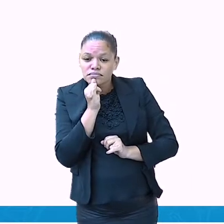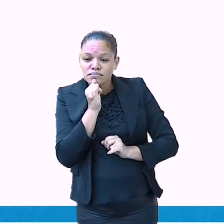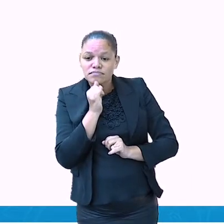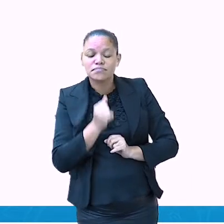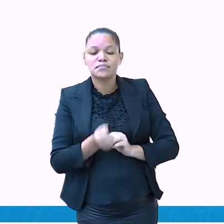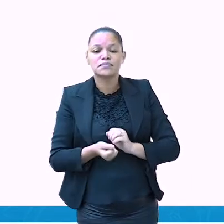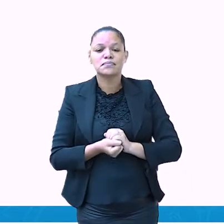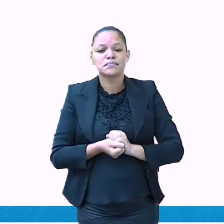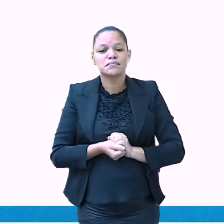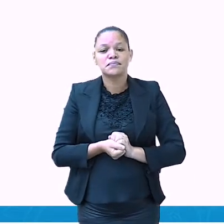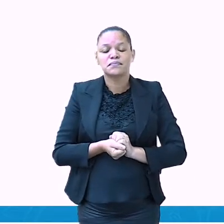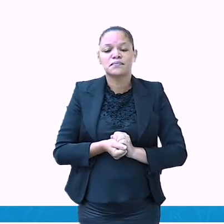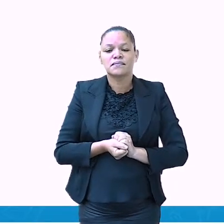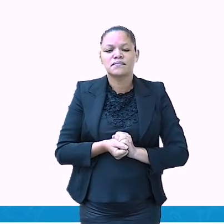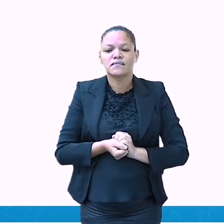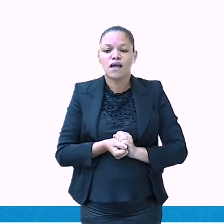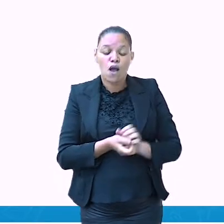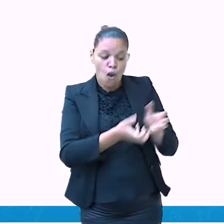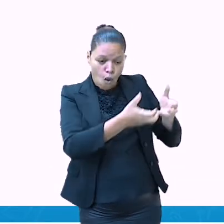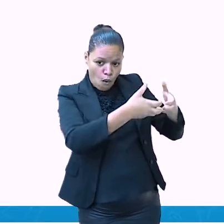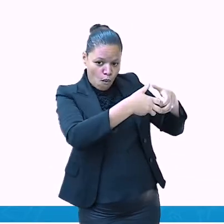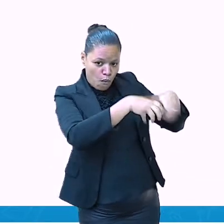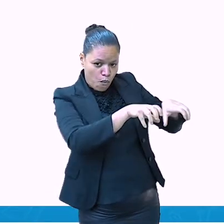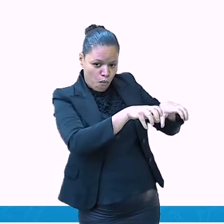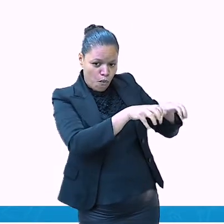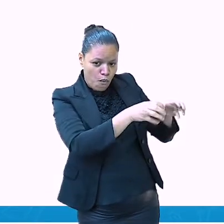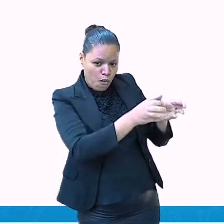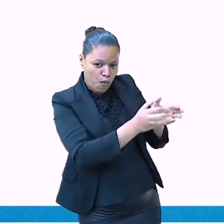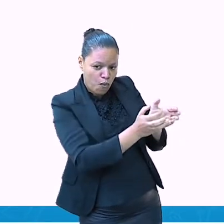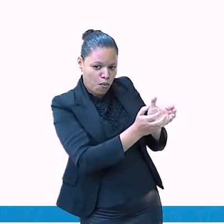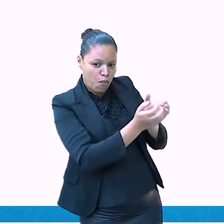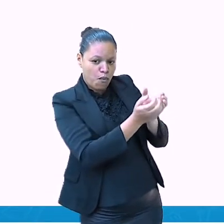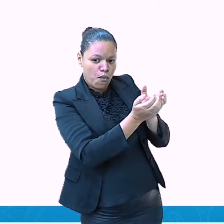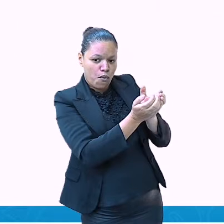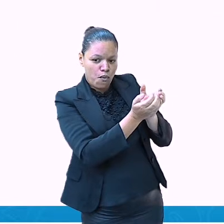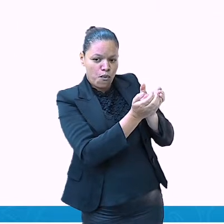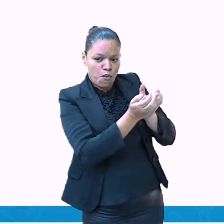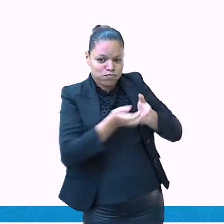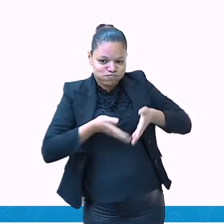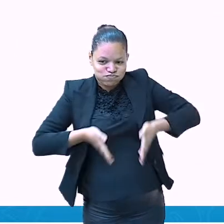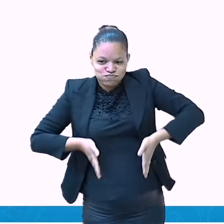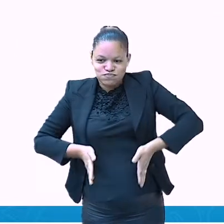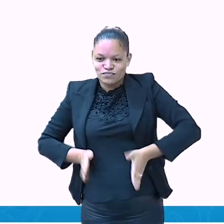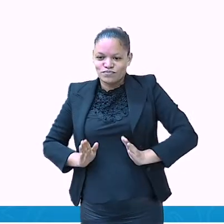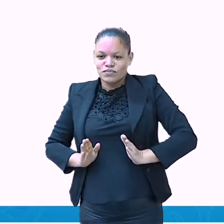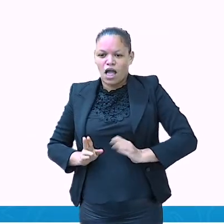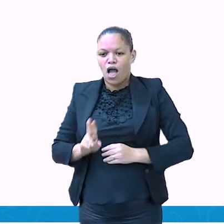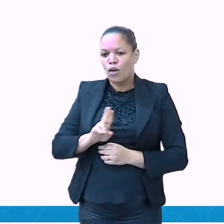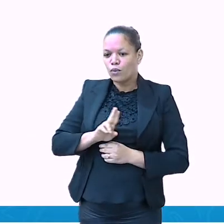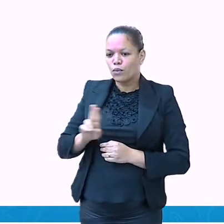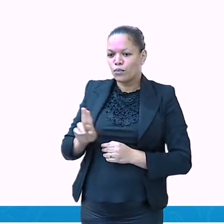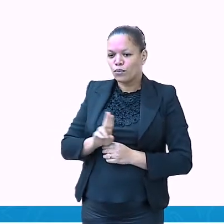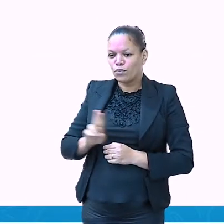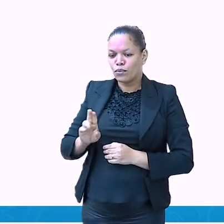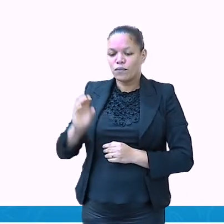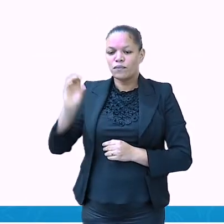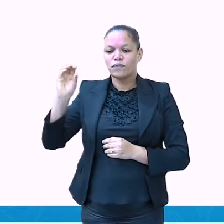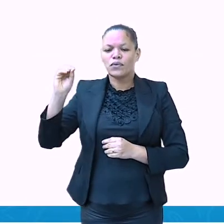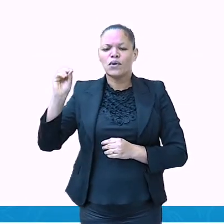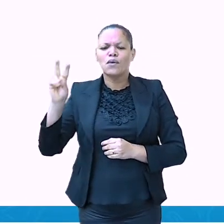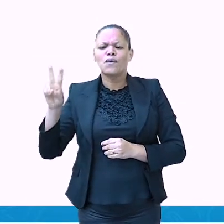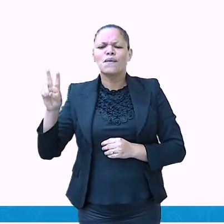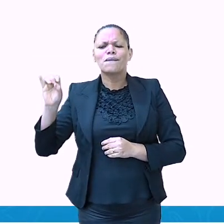são ovíparos, ok? O desenvolvimento, nós falamos que o desenvolvimento